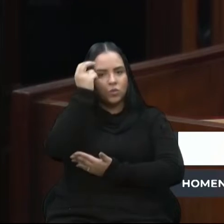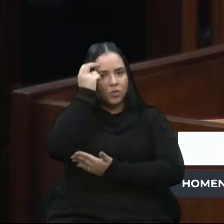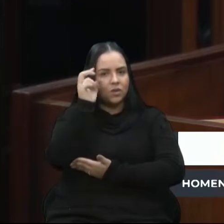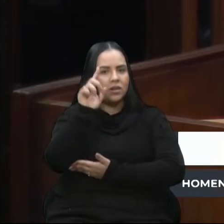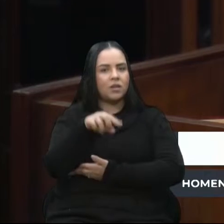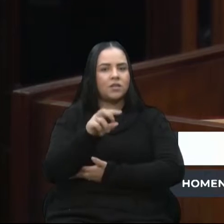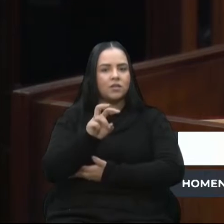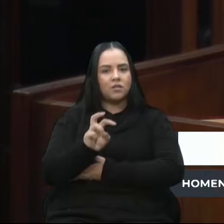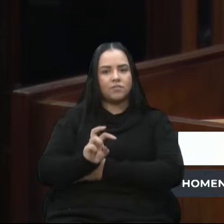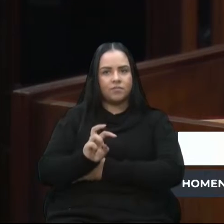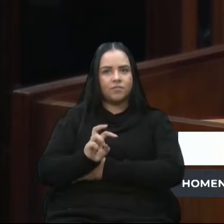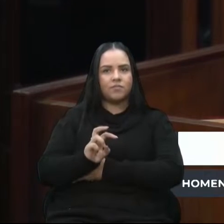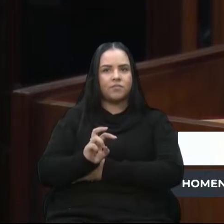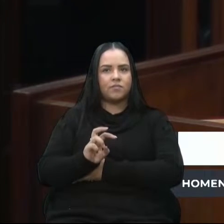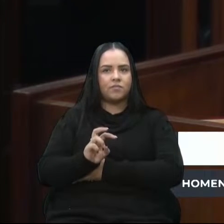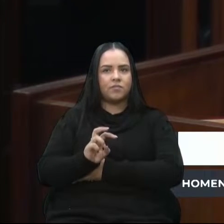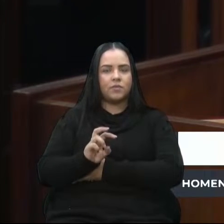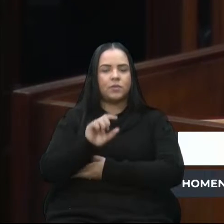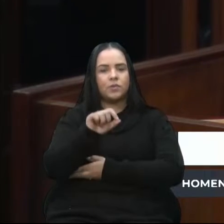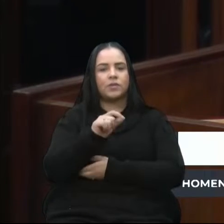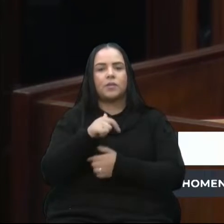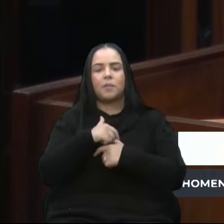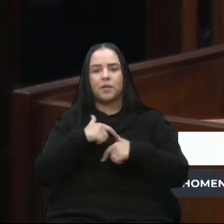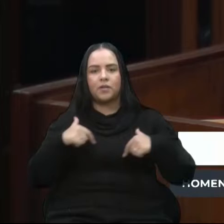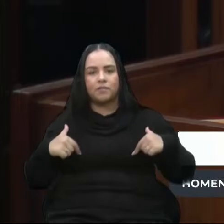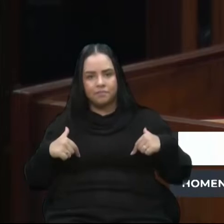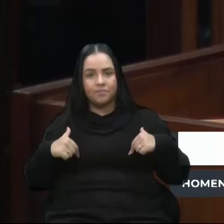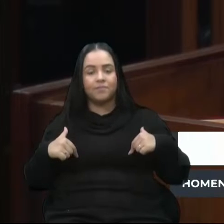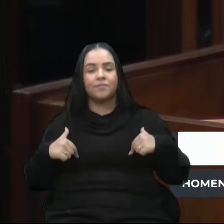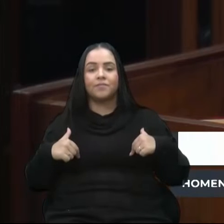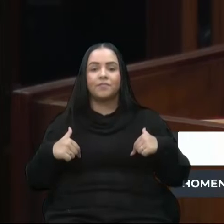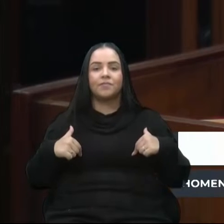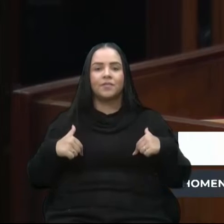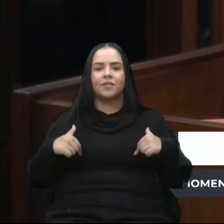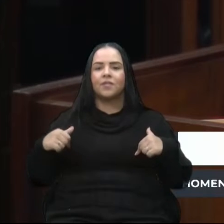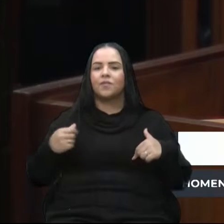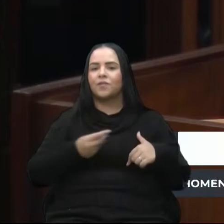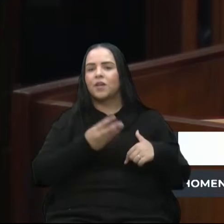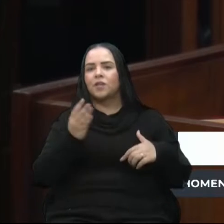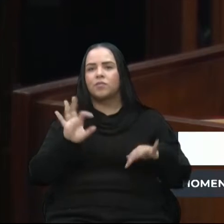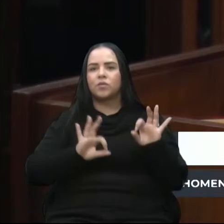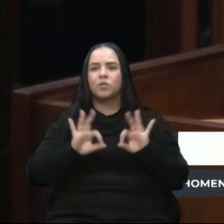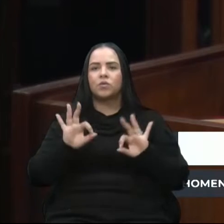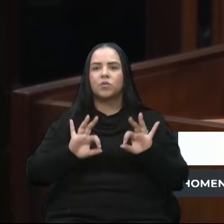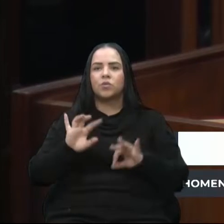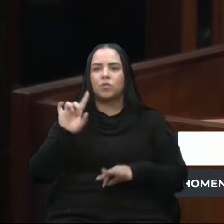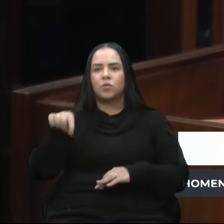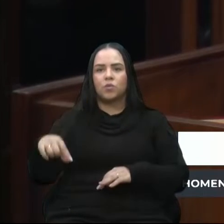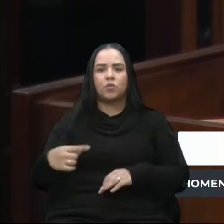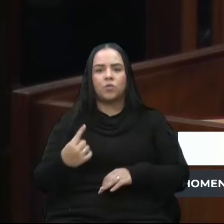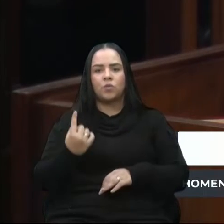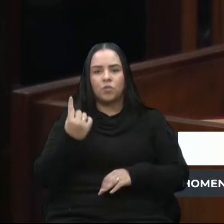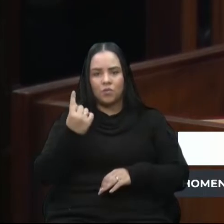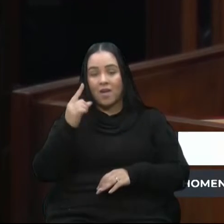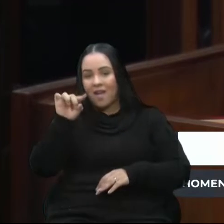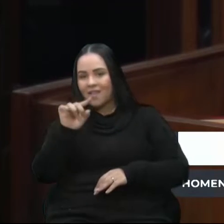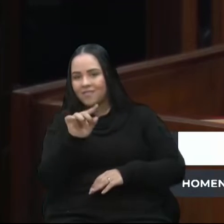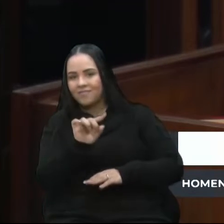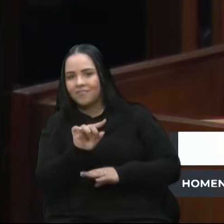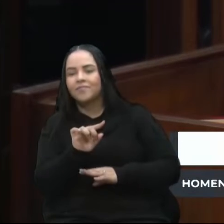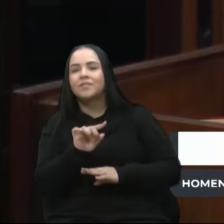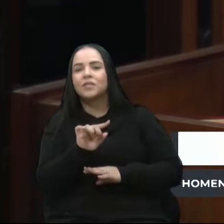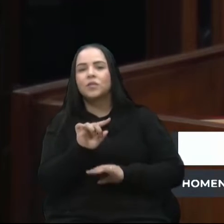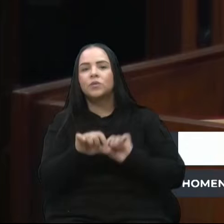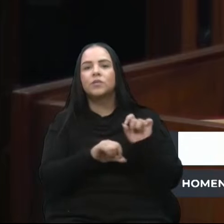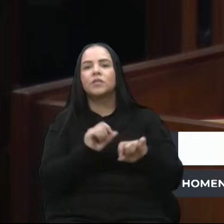5. Os patrocinadores. Graças a isso, vários projetos surgiram. Um é este aqui, que foi feito o livro através da